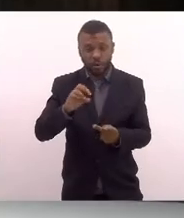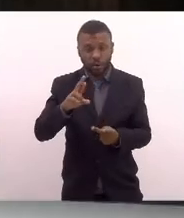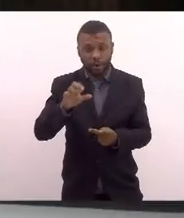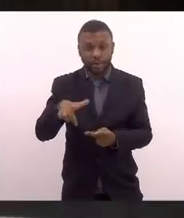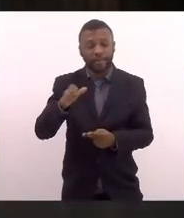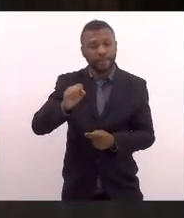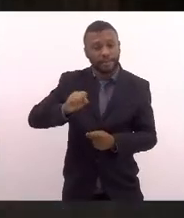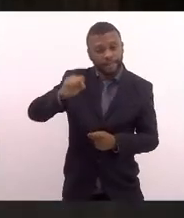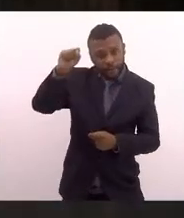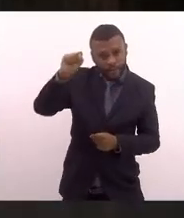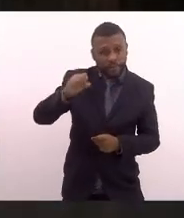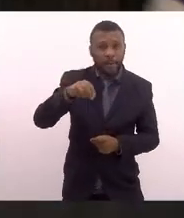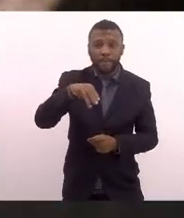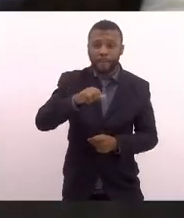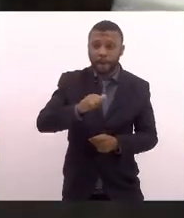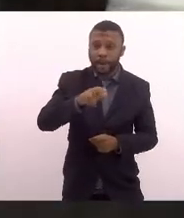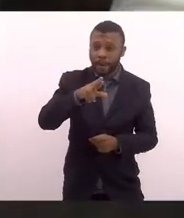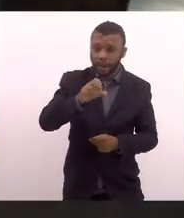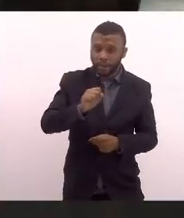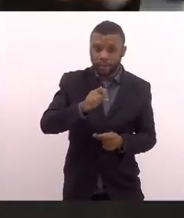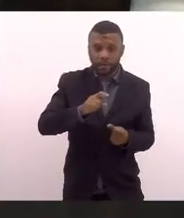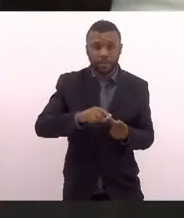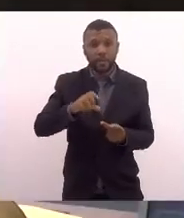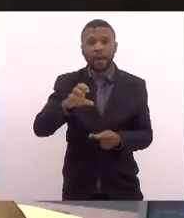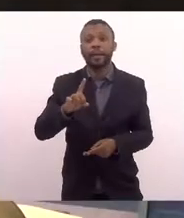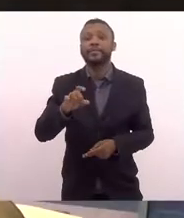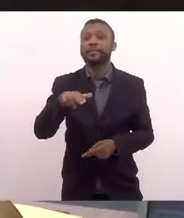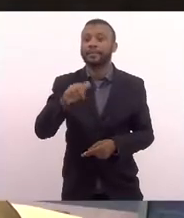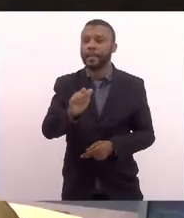por justiça por vocês.